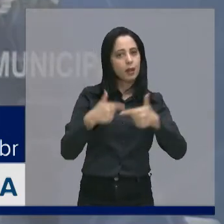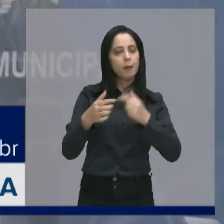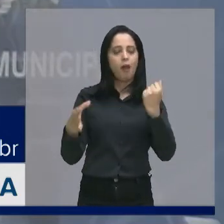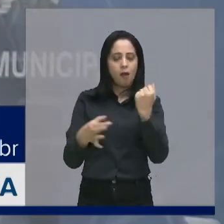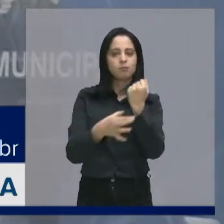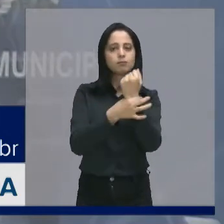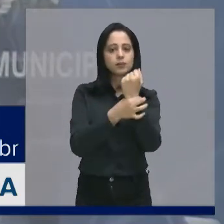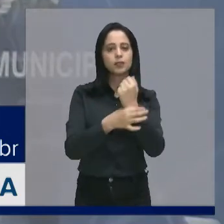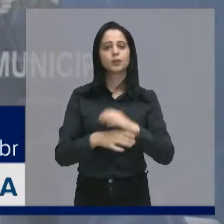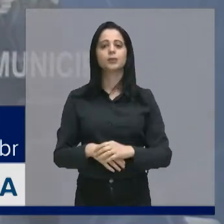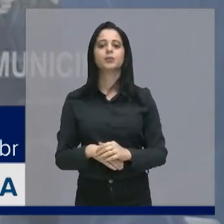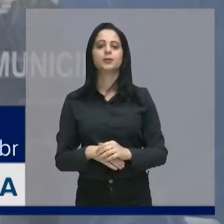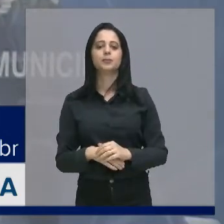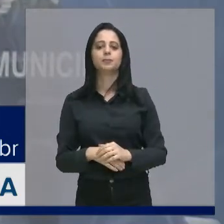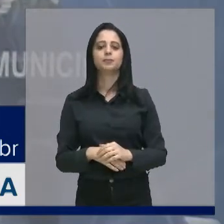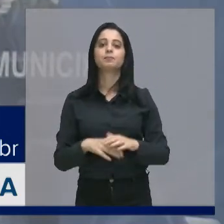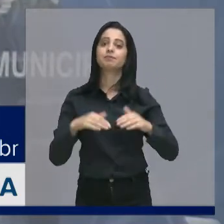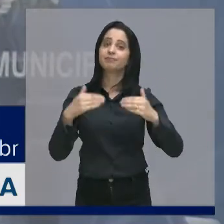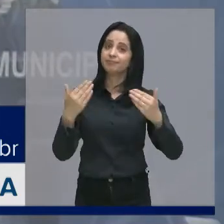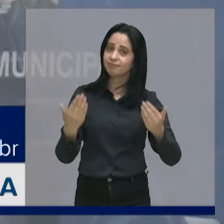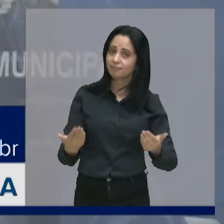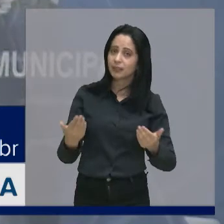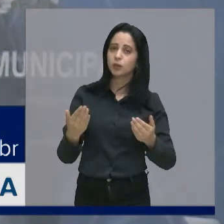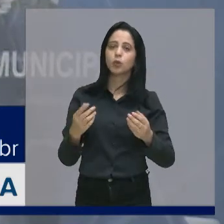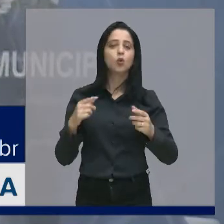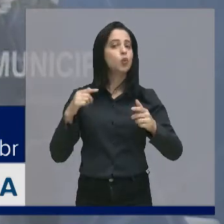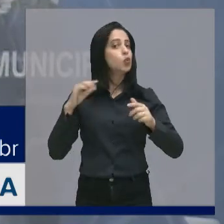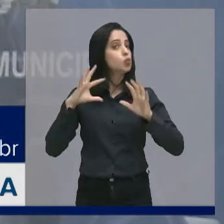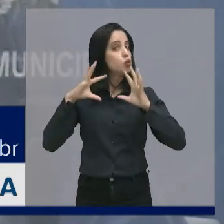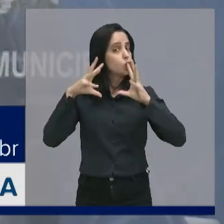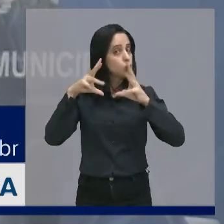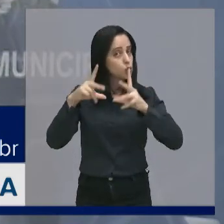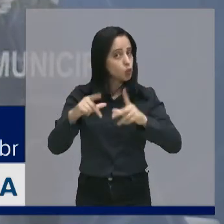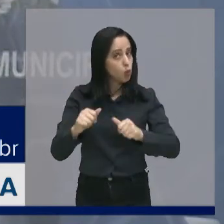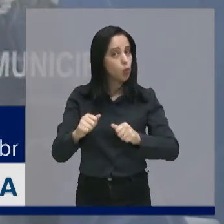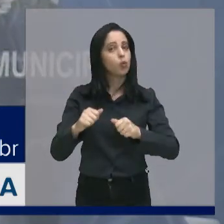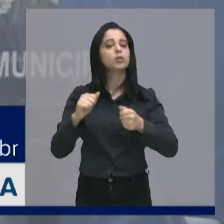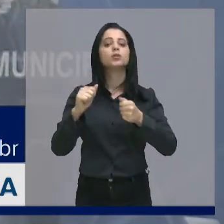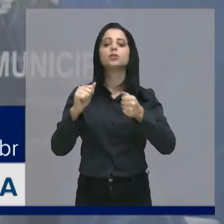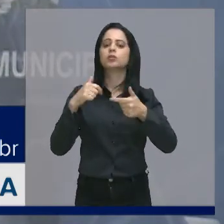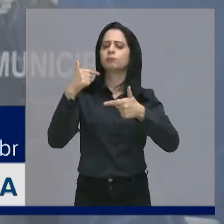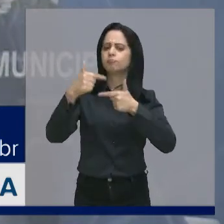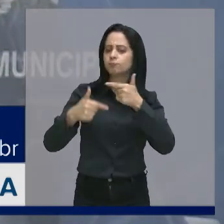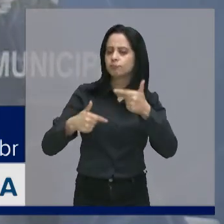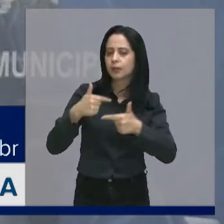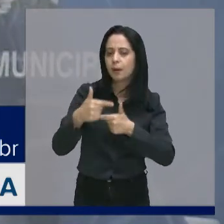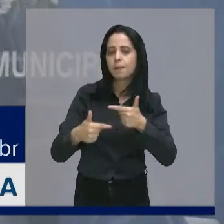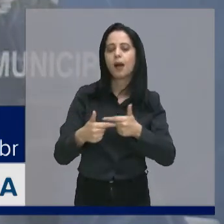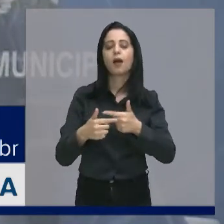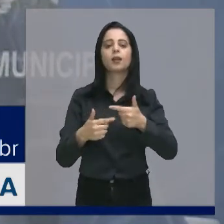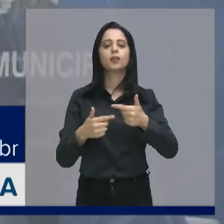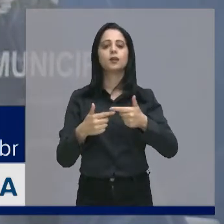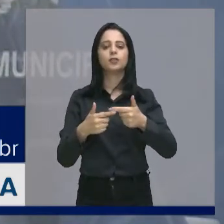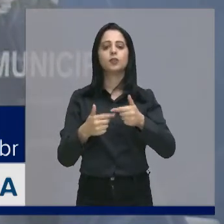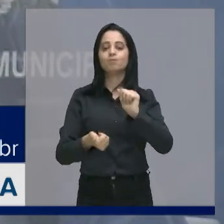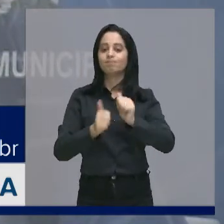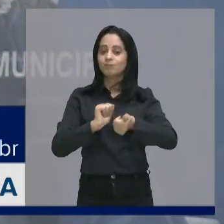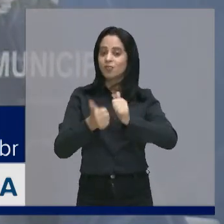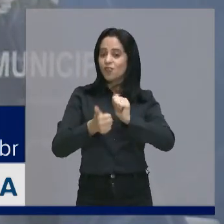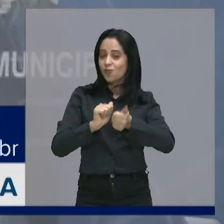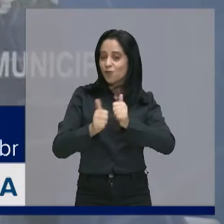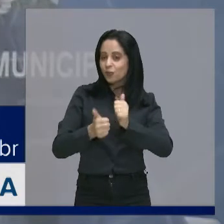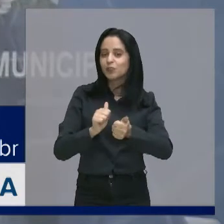como todas as atividades estão voltando, também voltaram as atividades nos campos de futebol society